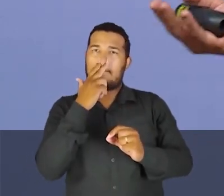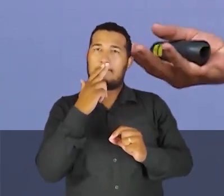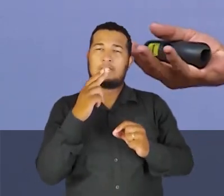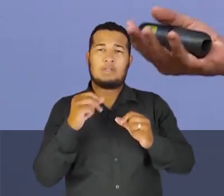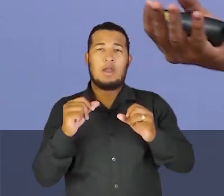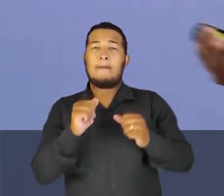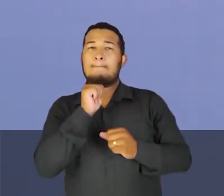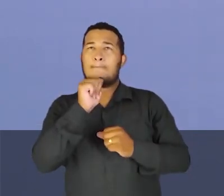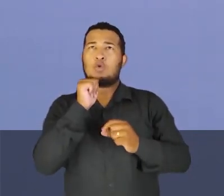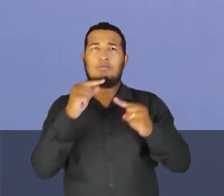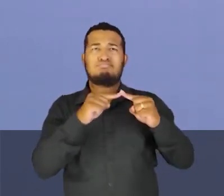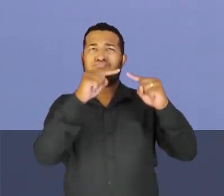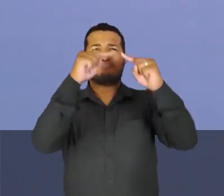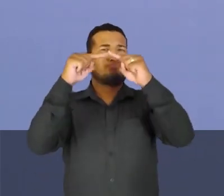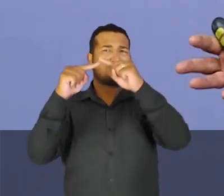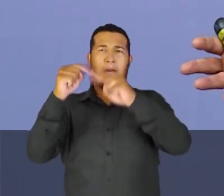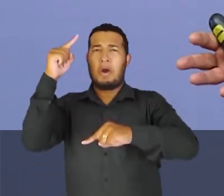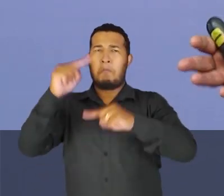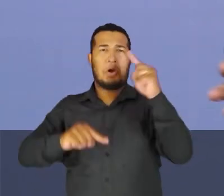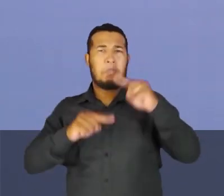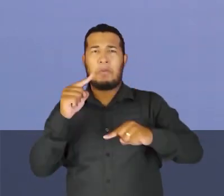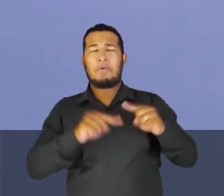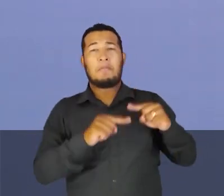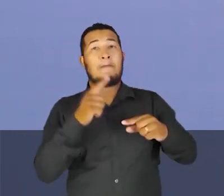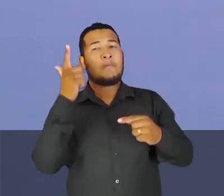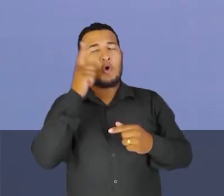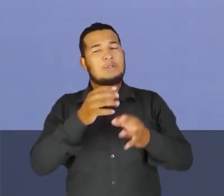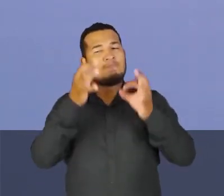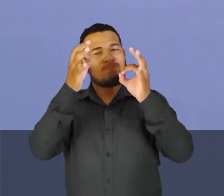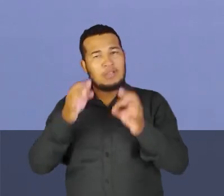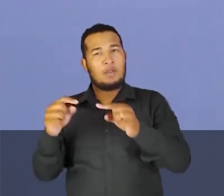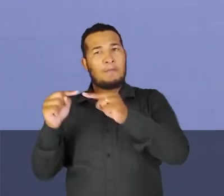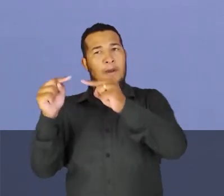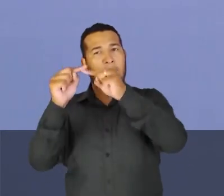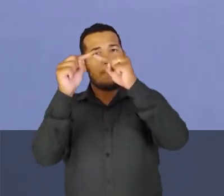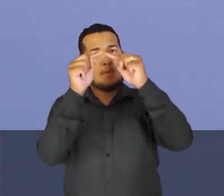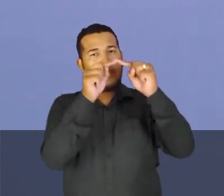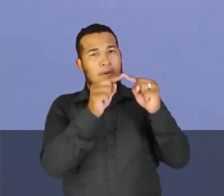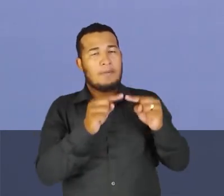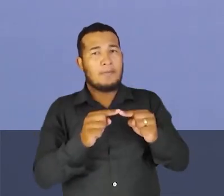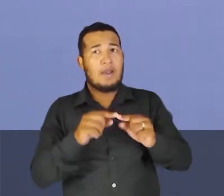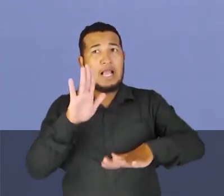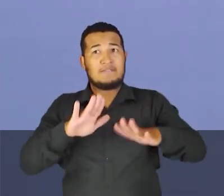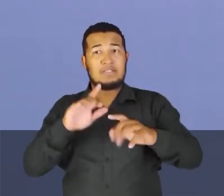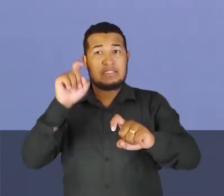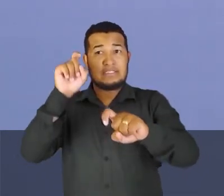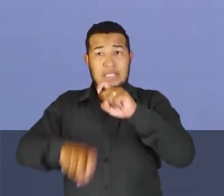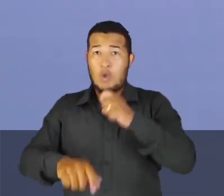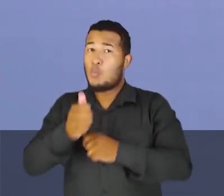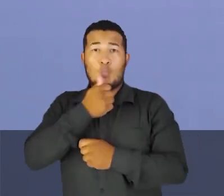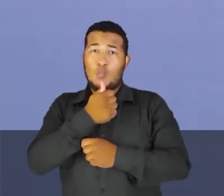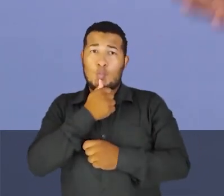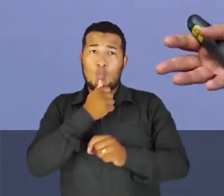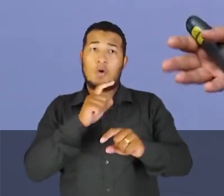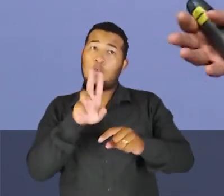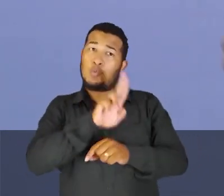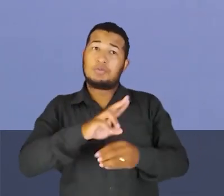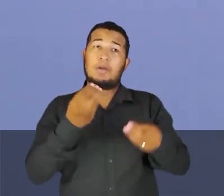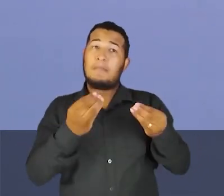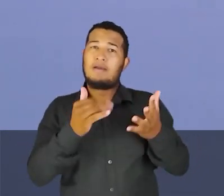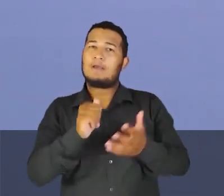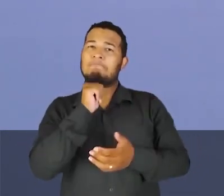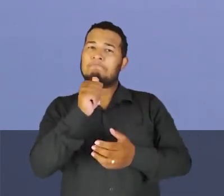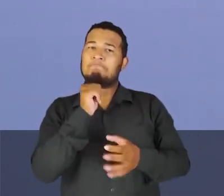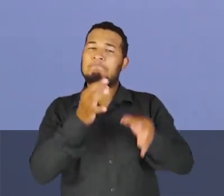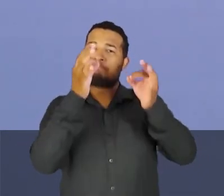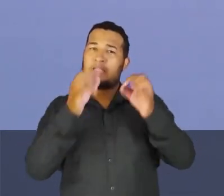ciclo menstrual. Então, para regular o ciclo menstrual, muitas mulheres que às vezes nem praticam uma relação sexual, utilizam esse método para